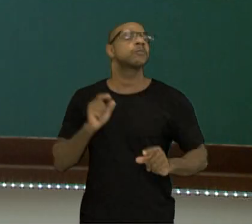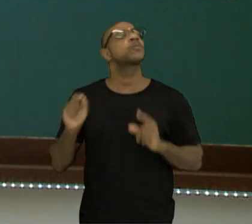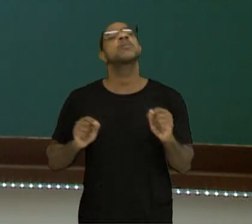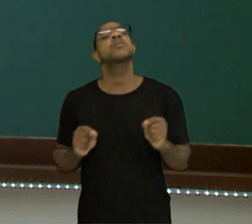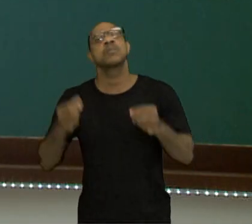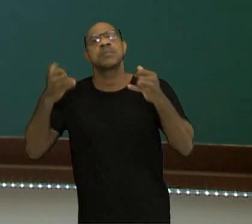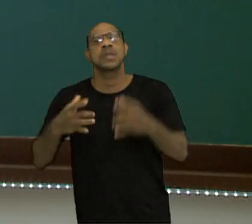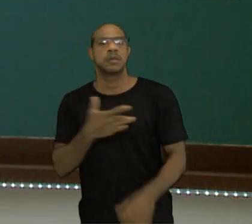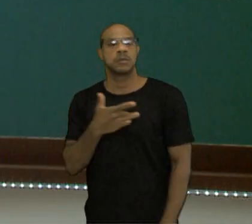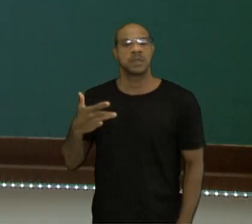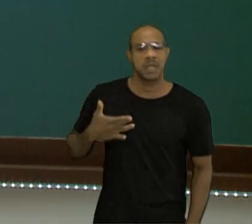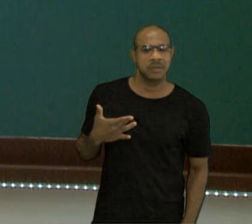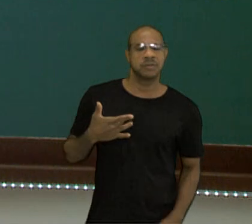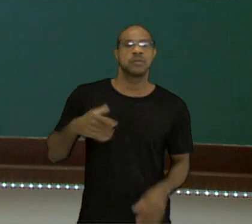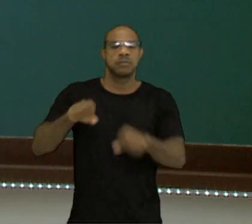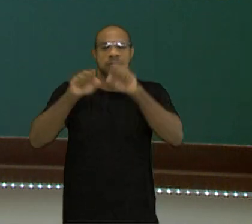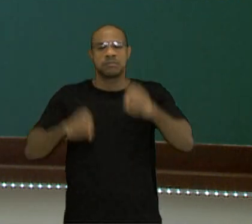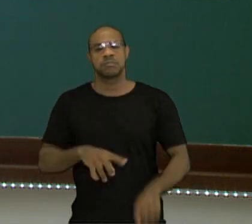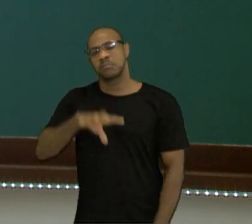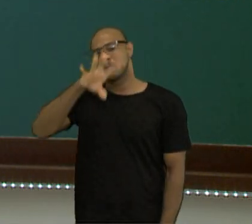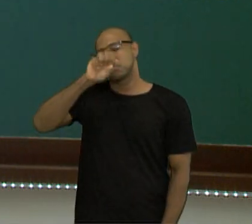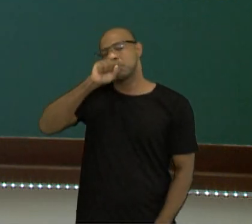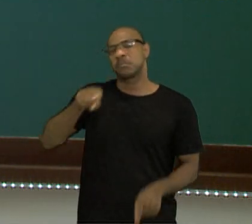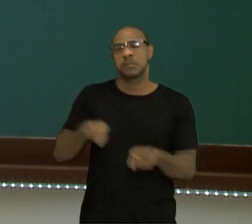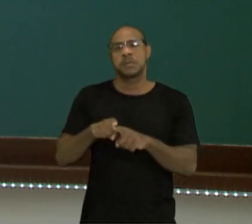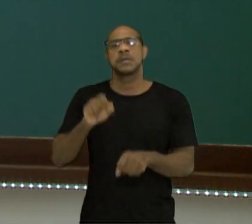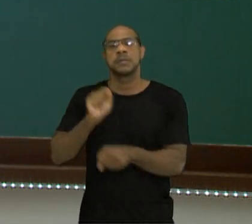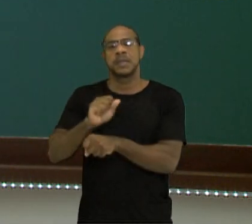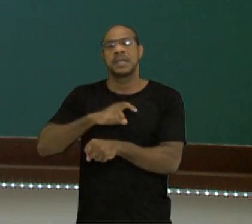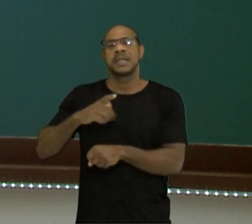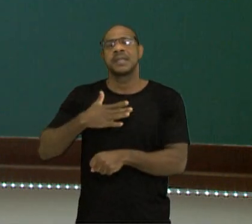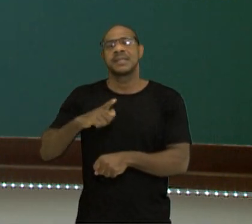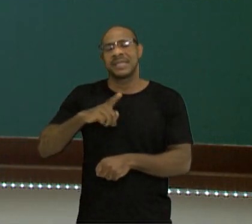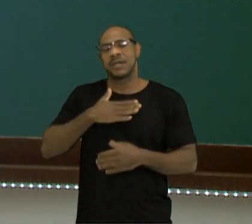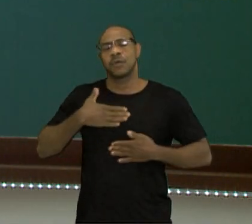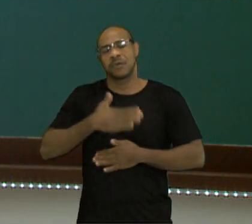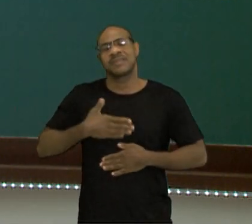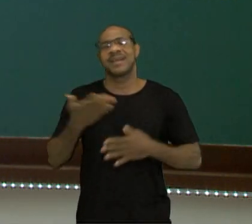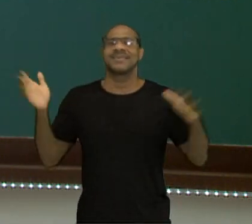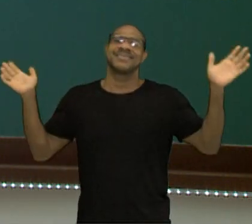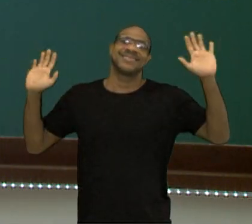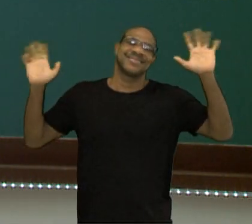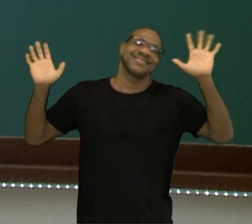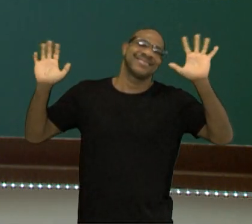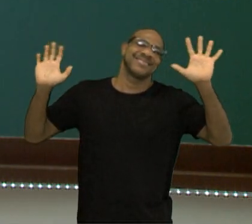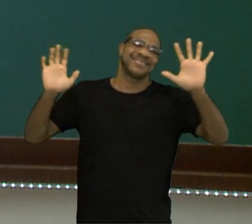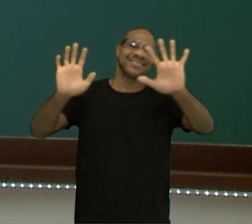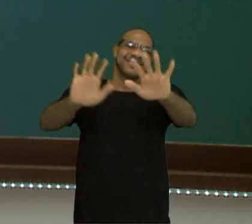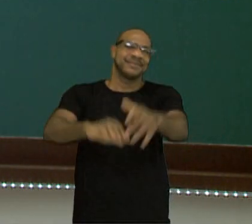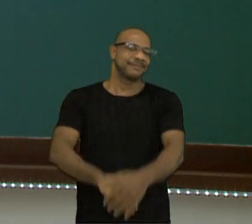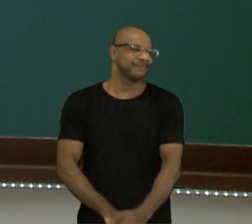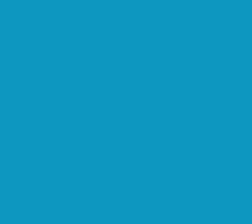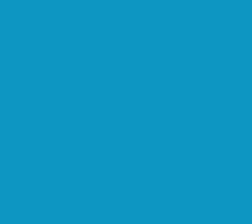falamos sobre a saúde do sistema respiratório. Espero que vocês tenham gostado. Até breve!